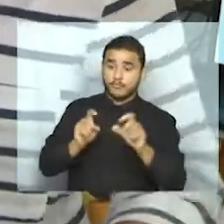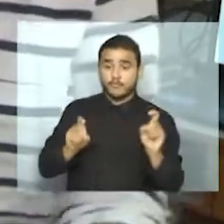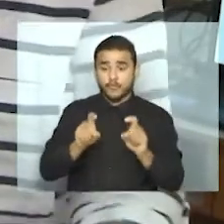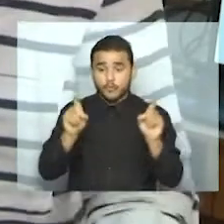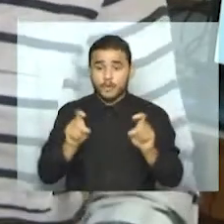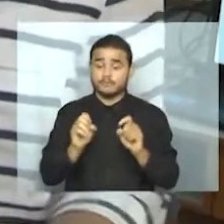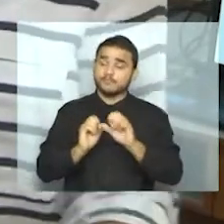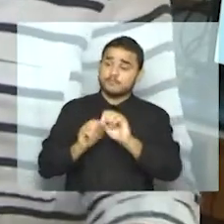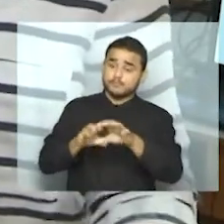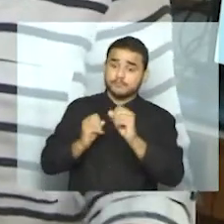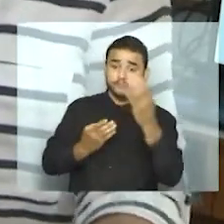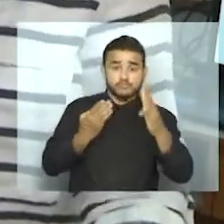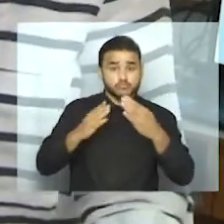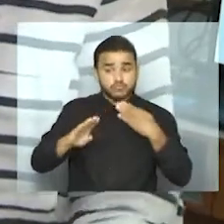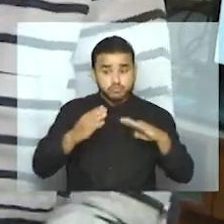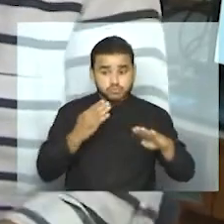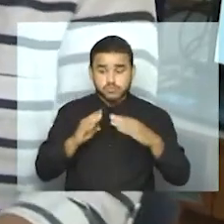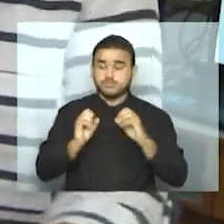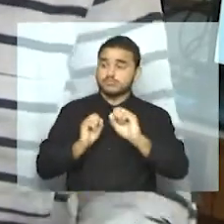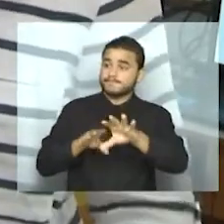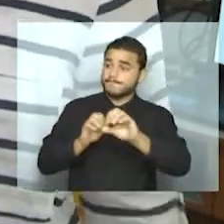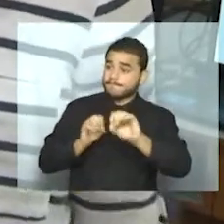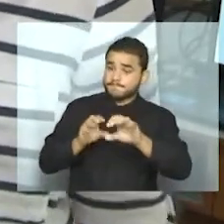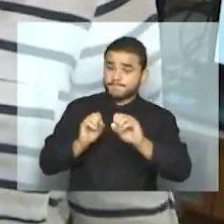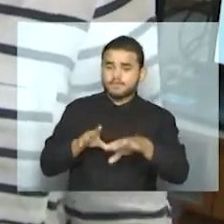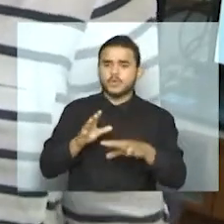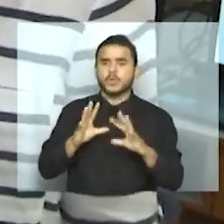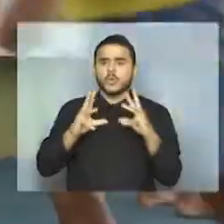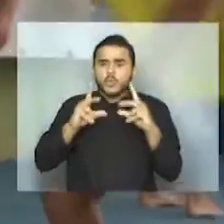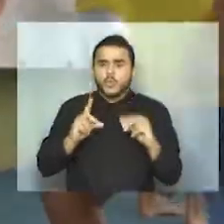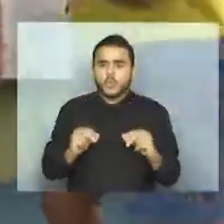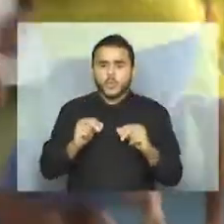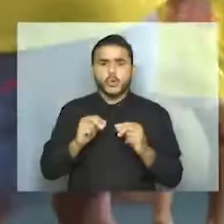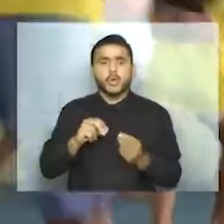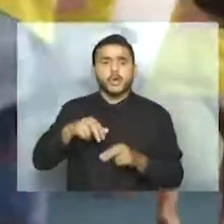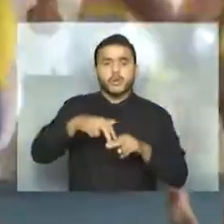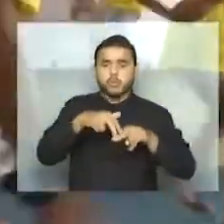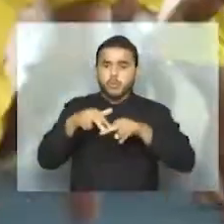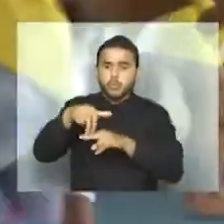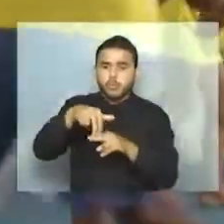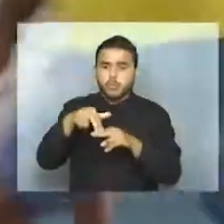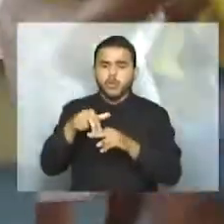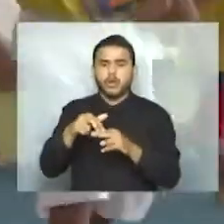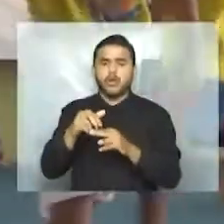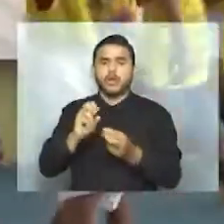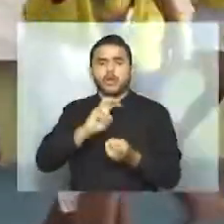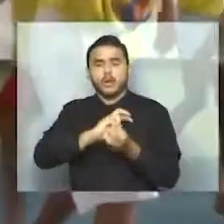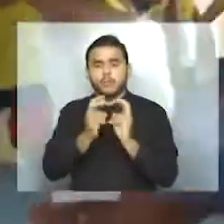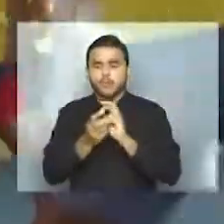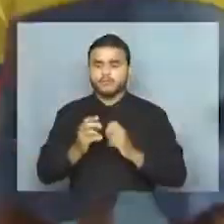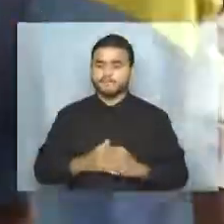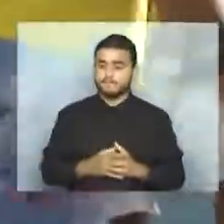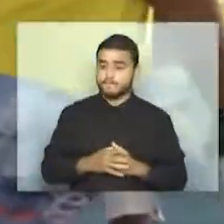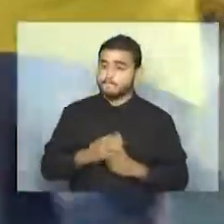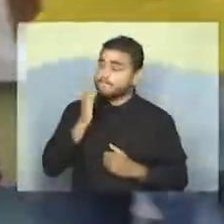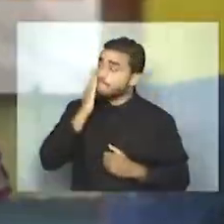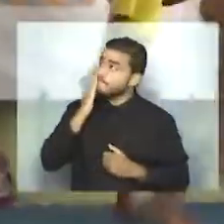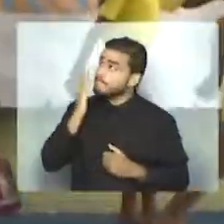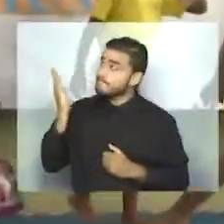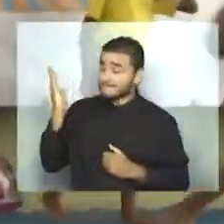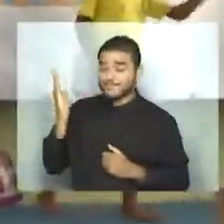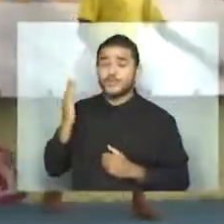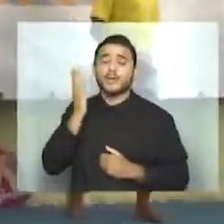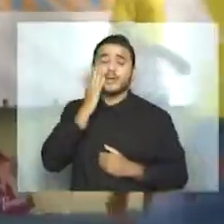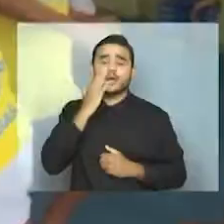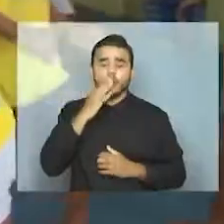robótica, karatê, capoeira, surf, entre tantas outras. A organização sem fins lucrativos nasceu da amizade de